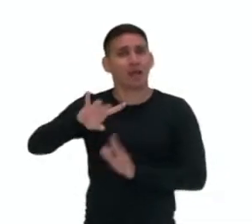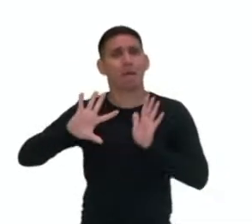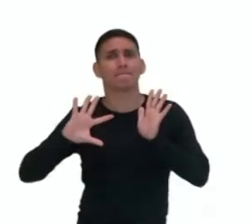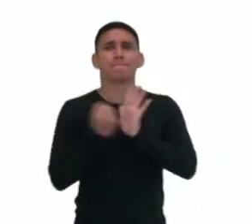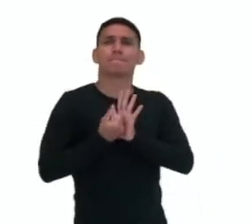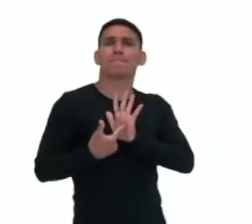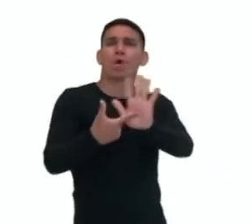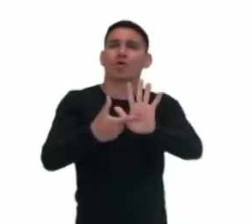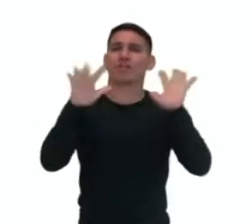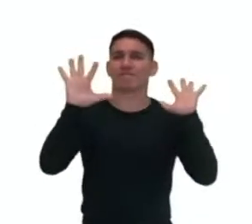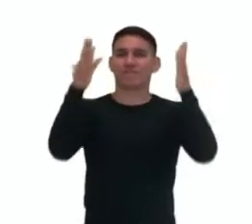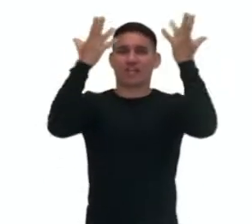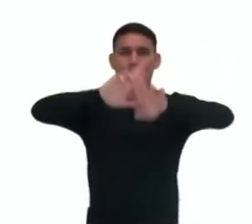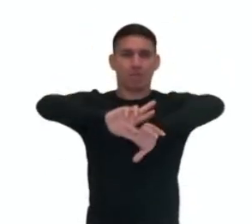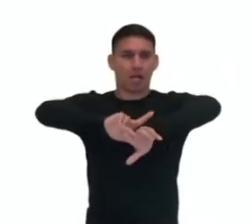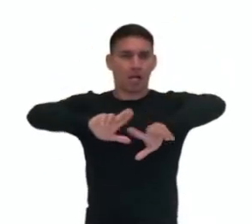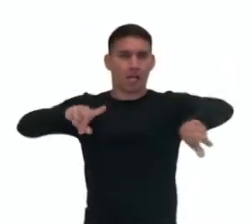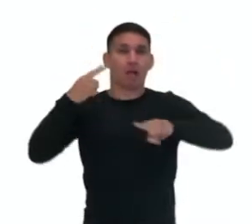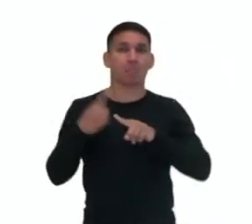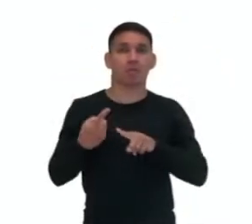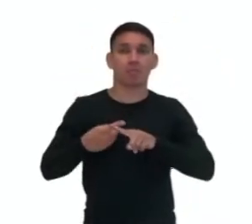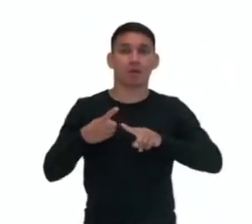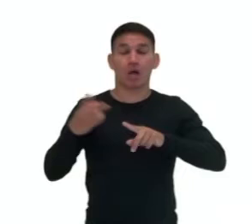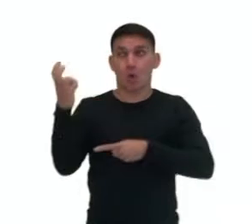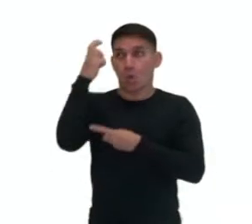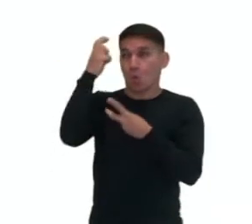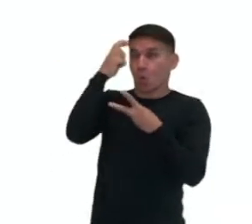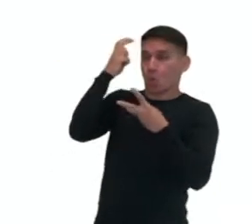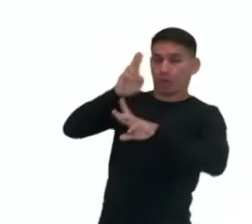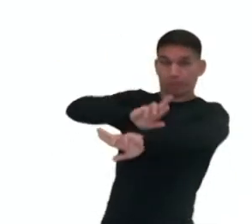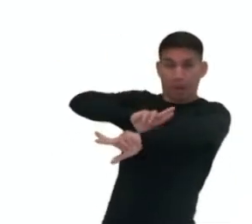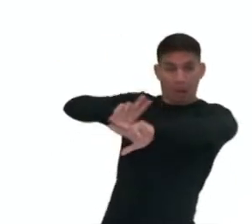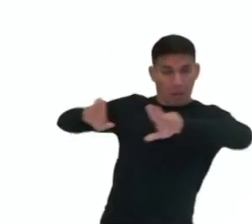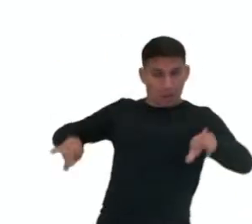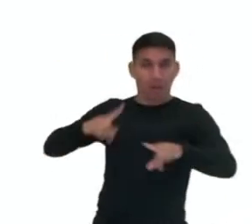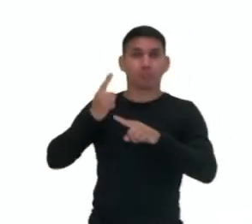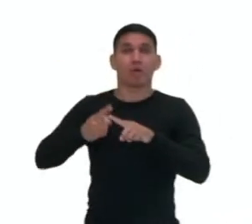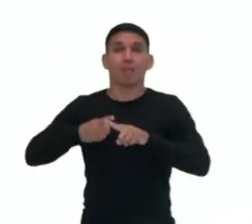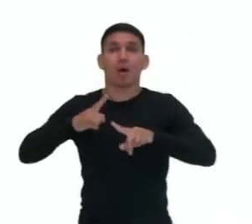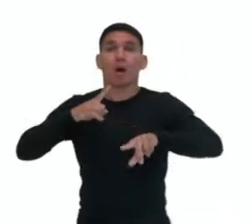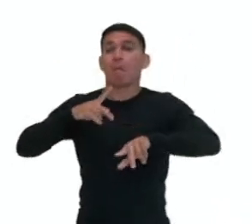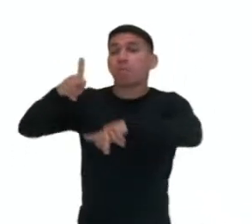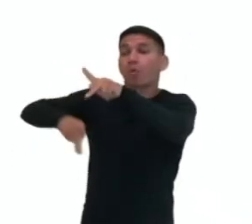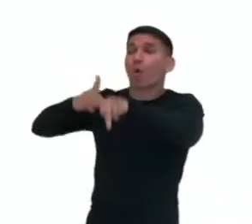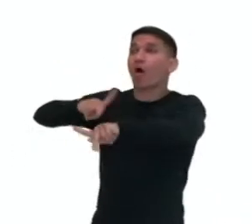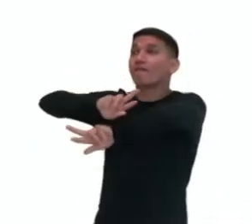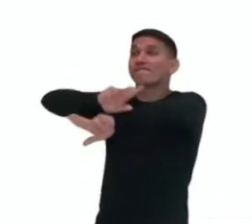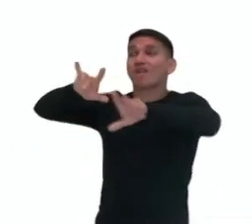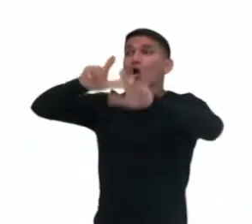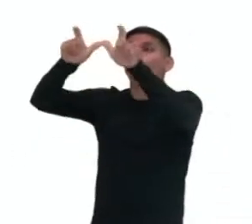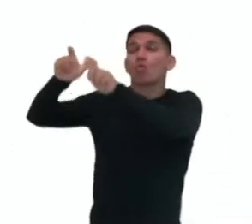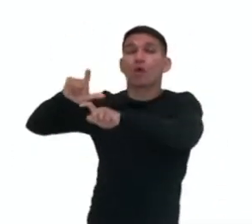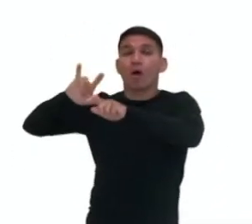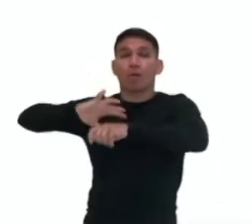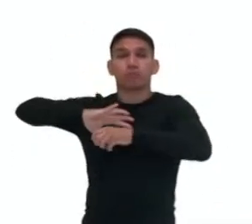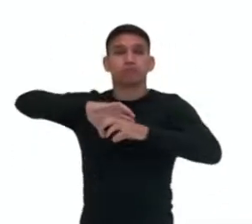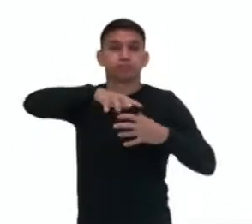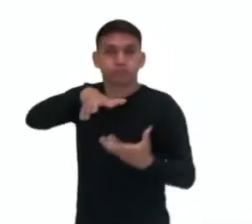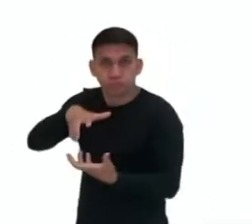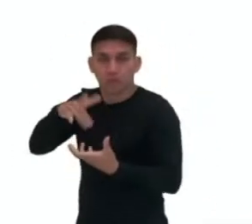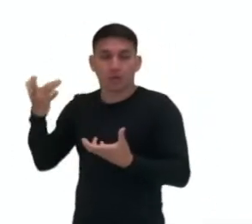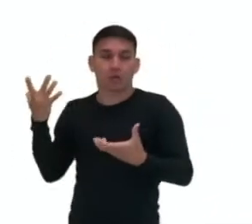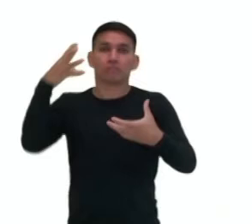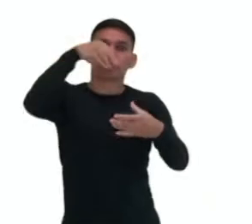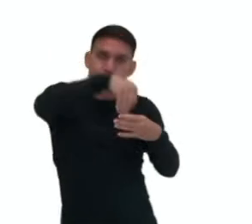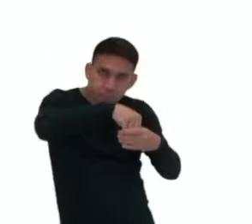por diversas culturas de povos vindos de várias regiões do mundo, temos uma vasta pluralidade cultural que nos